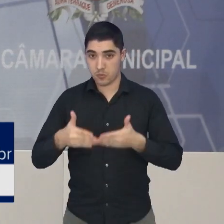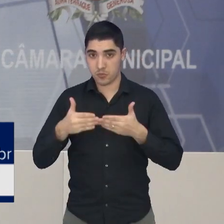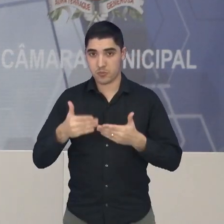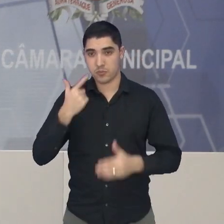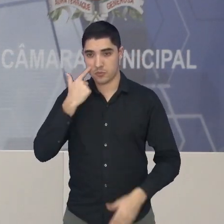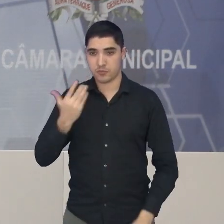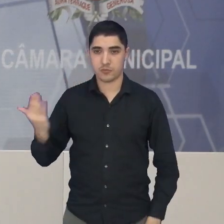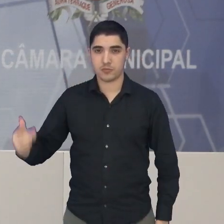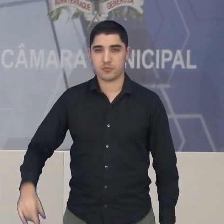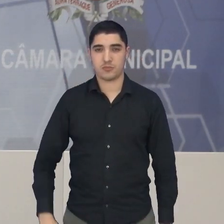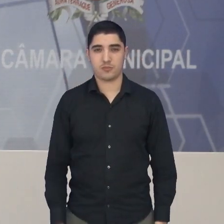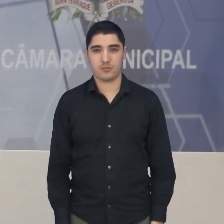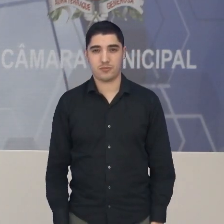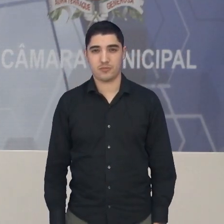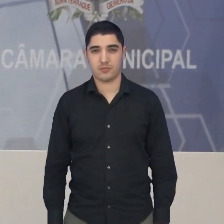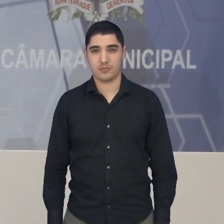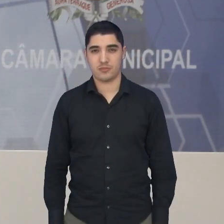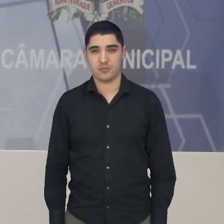Beto.